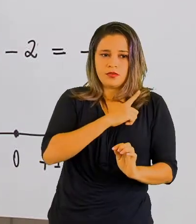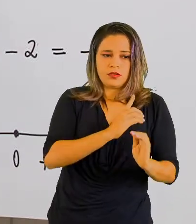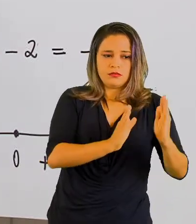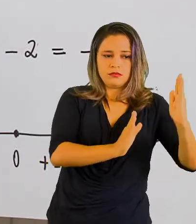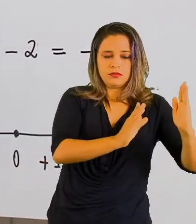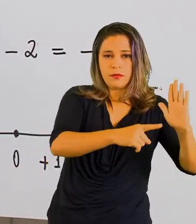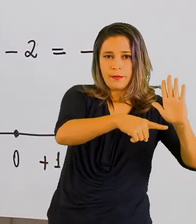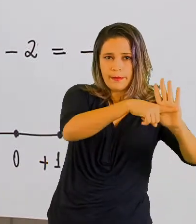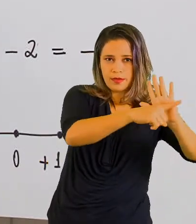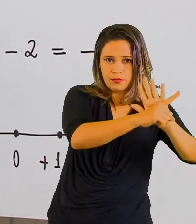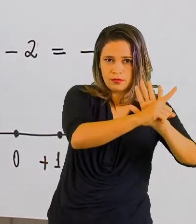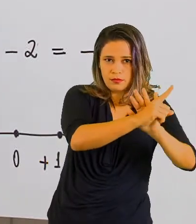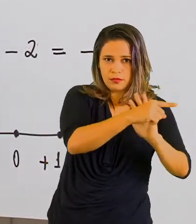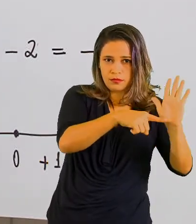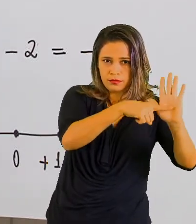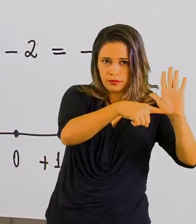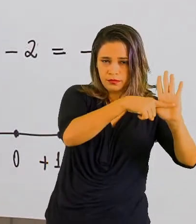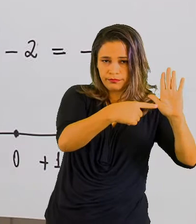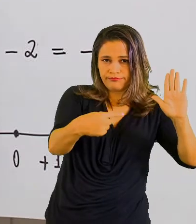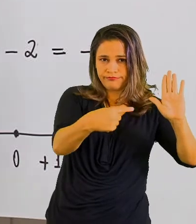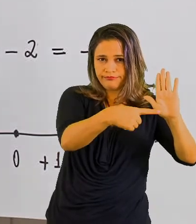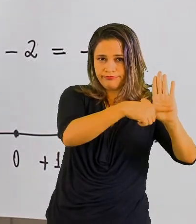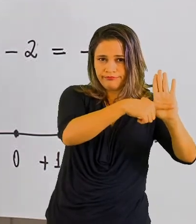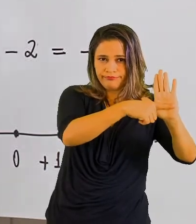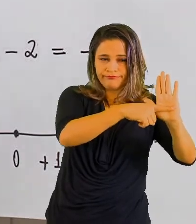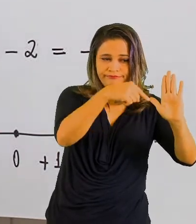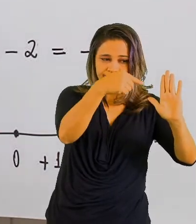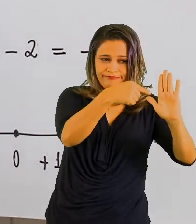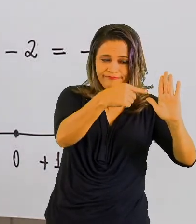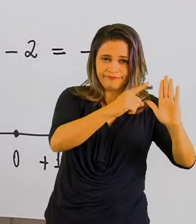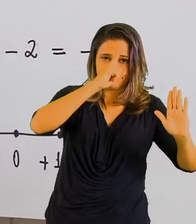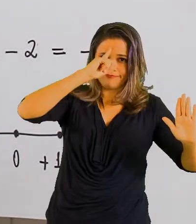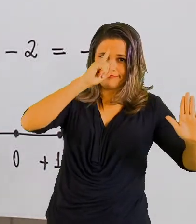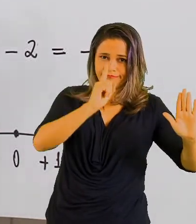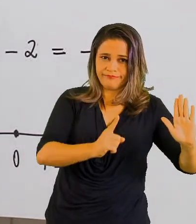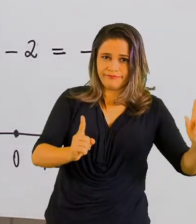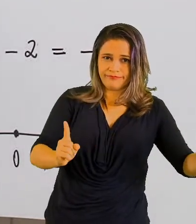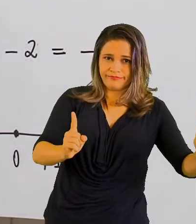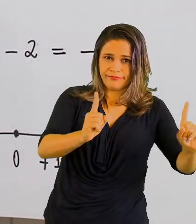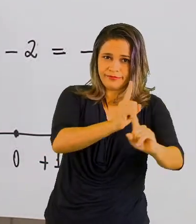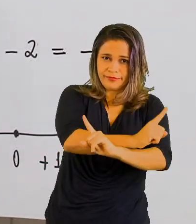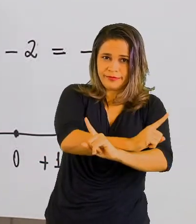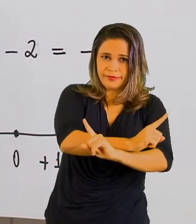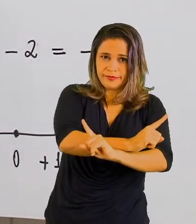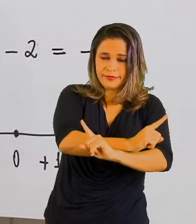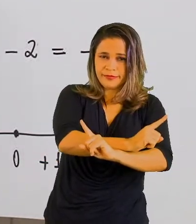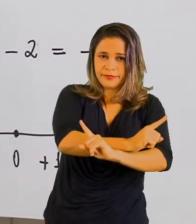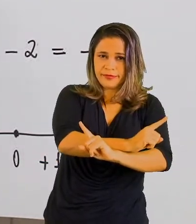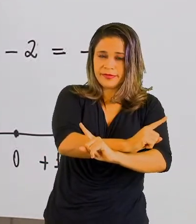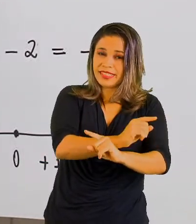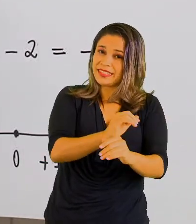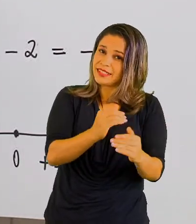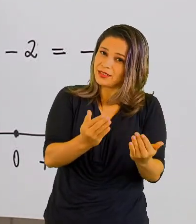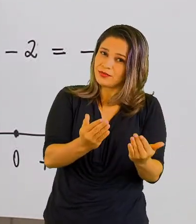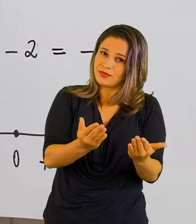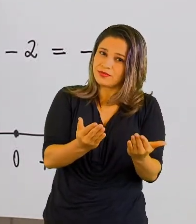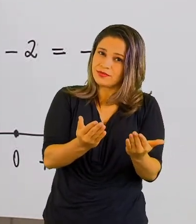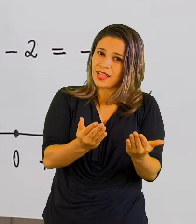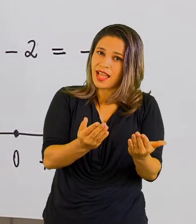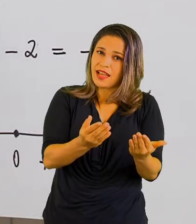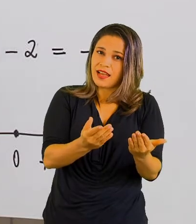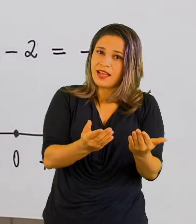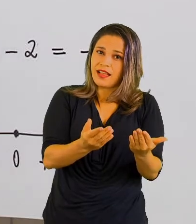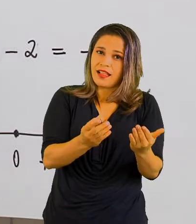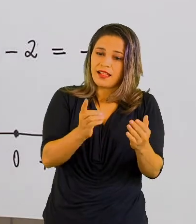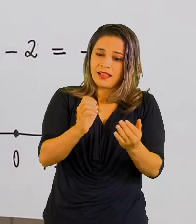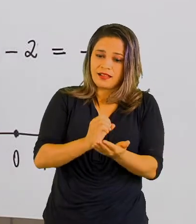gente interpreta isso como uma ordem de inverter o sentido do movimento. Então, se o deslocamento era da origem até